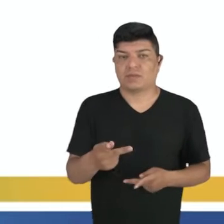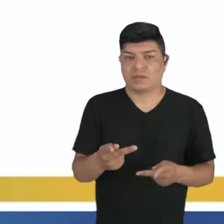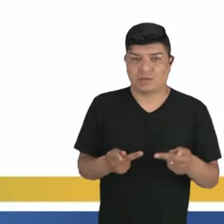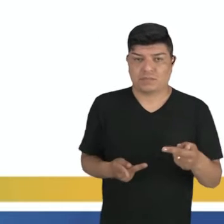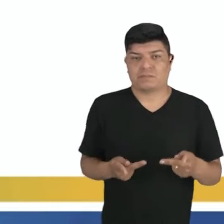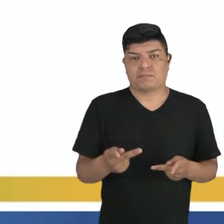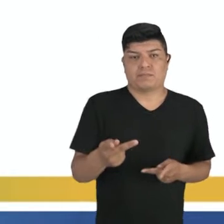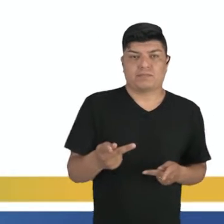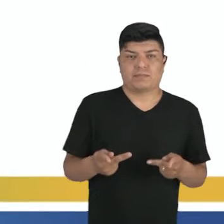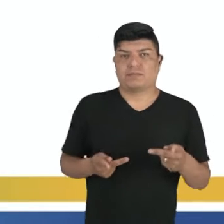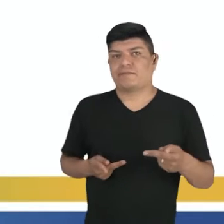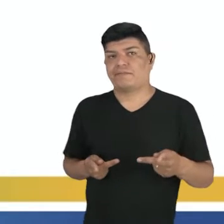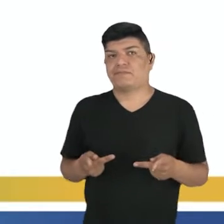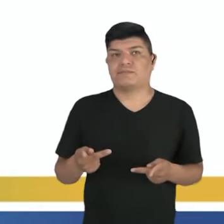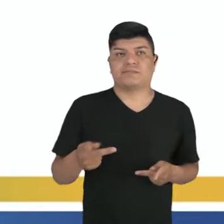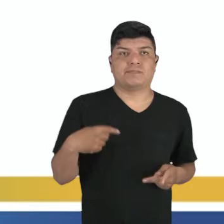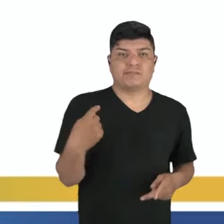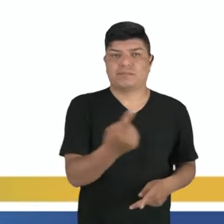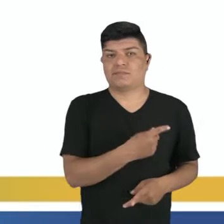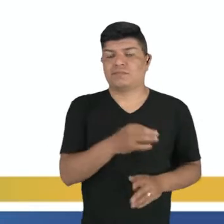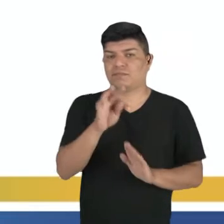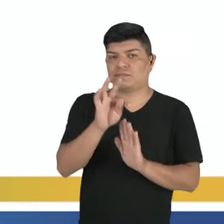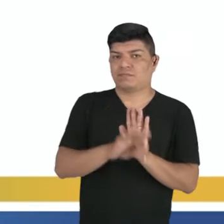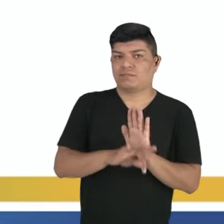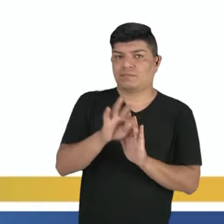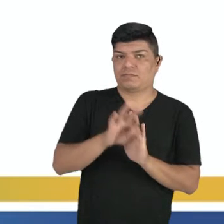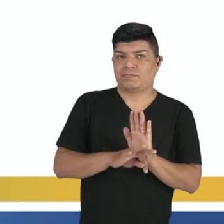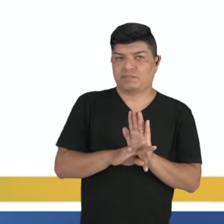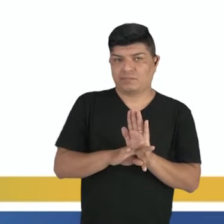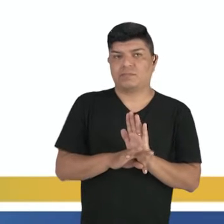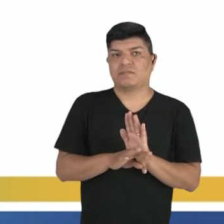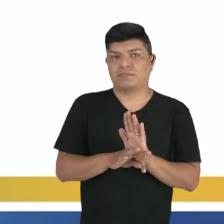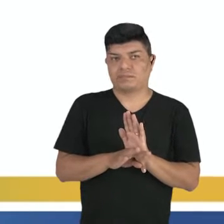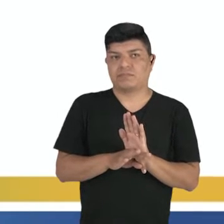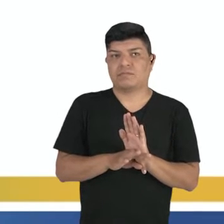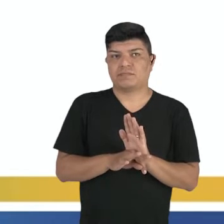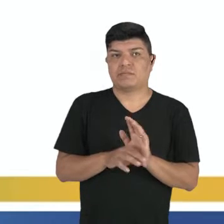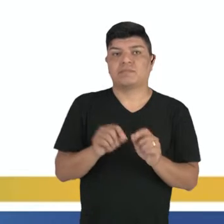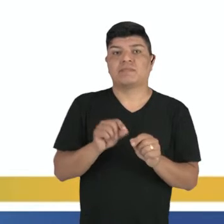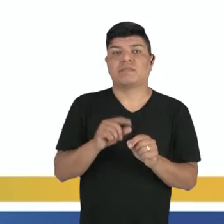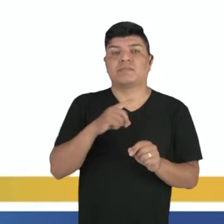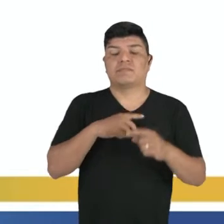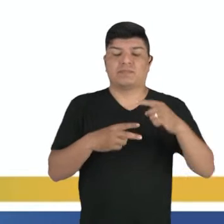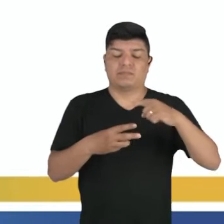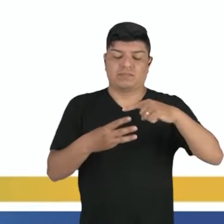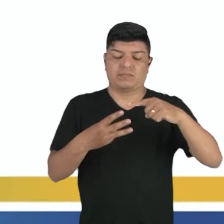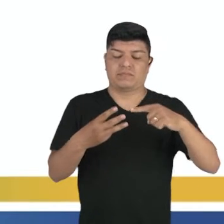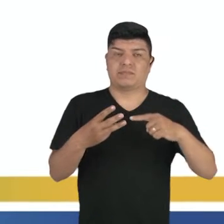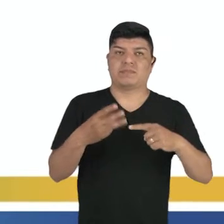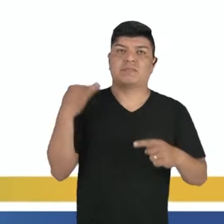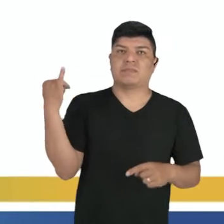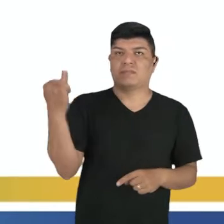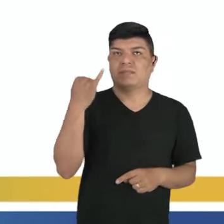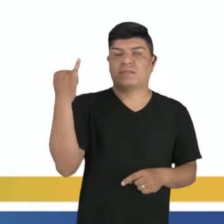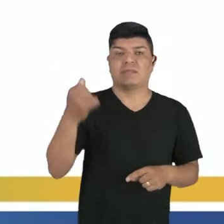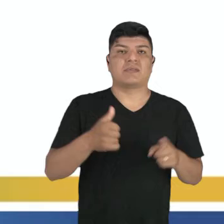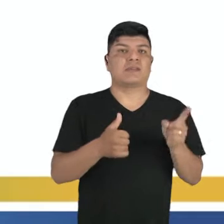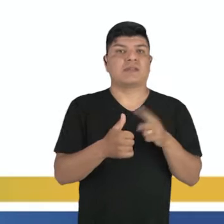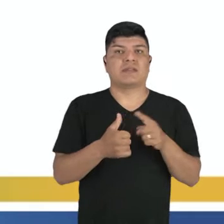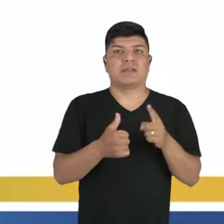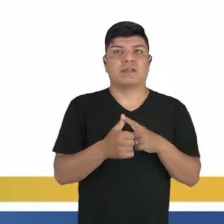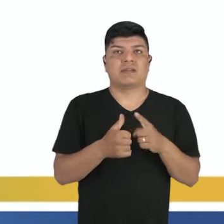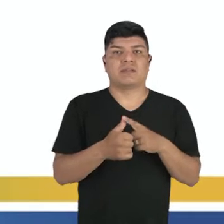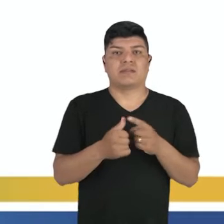o planejamento do nosso texto dissertativo argumentativo, ele vai ter 3 pontos cruciais. Primeiro,